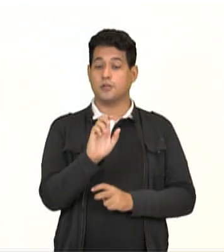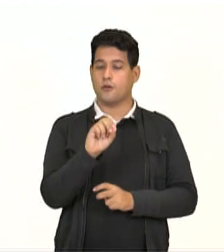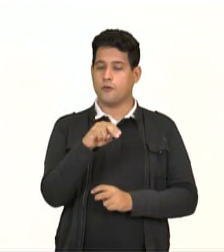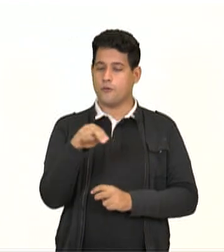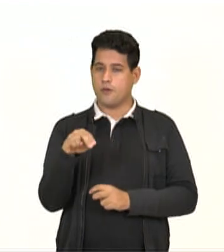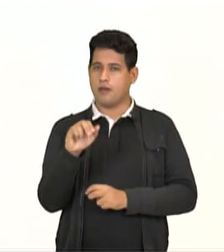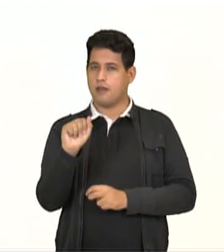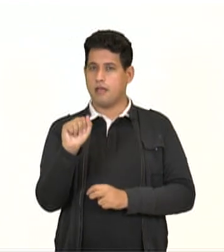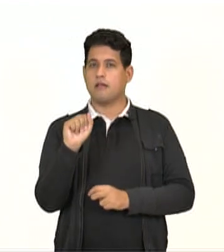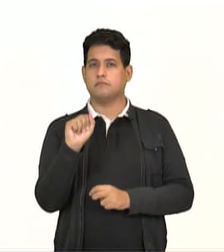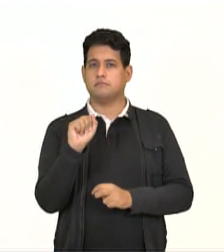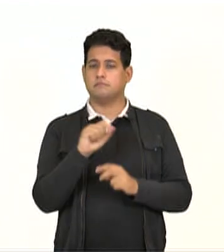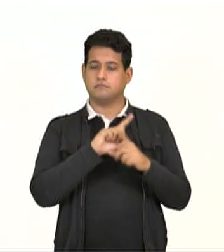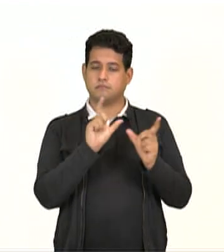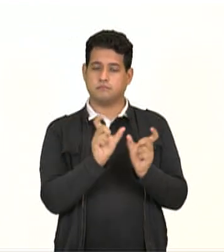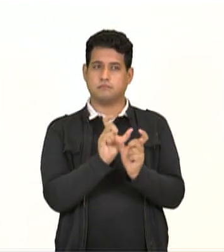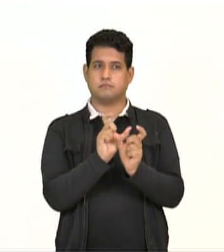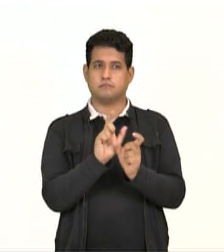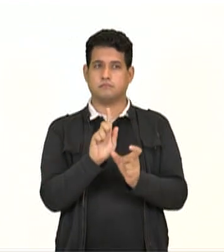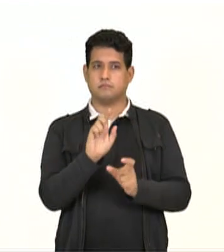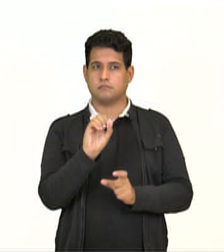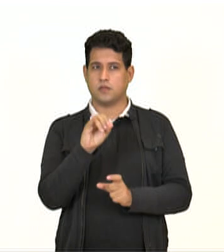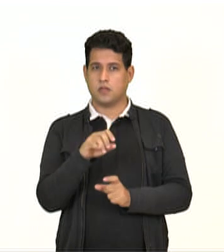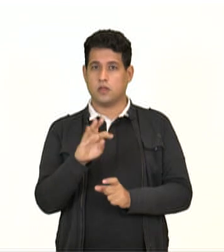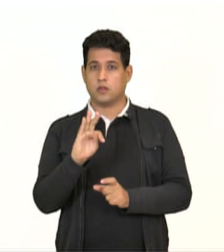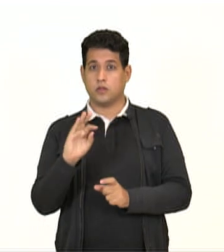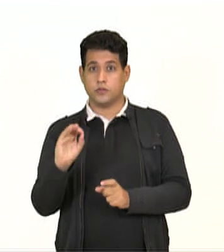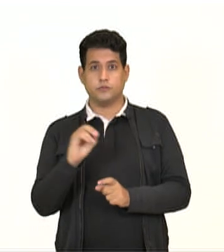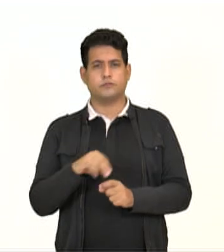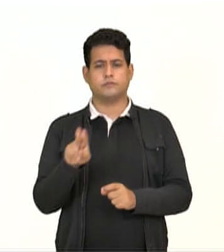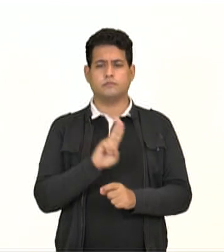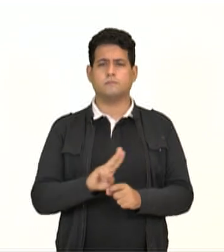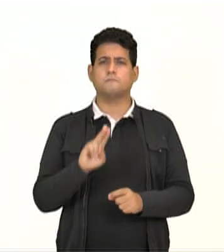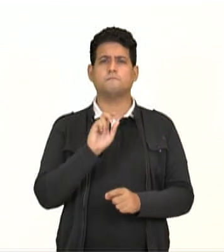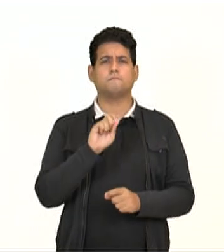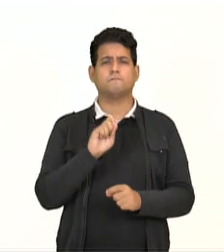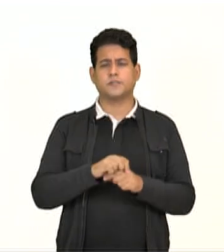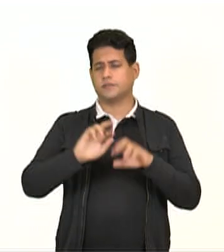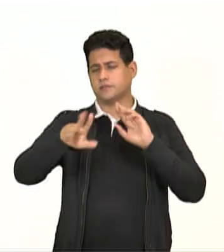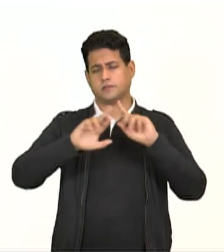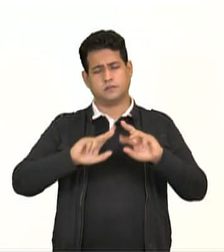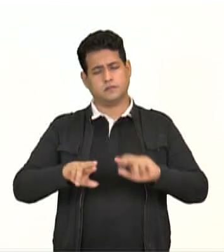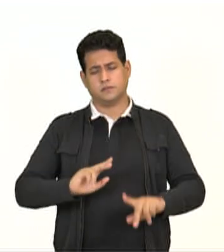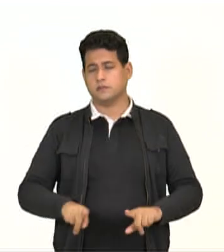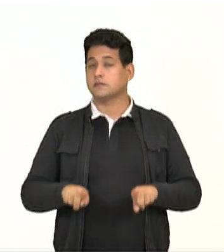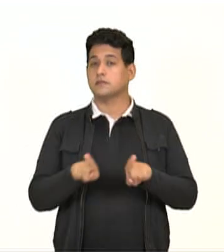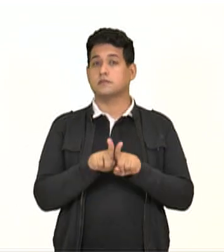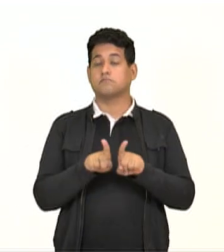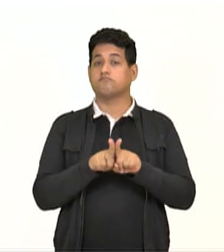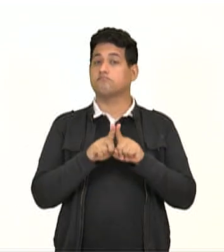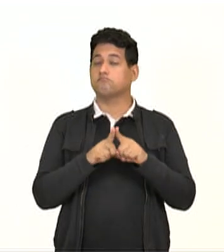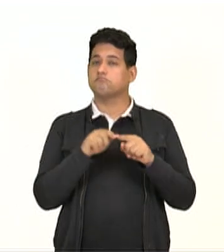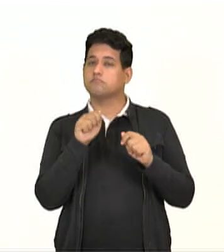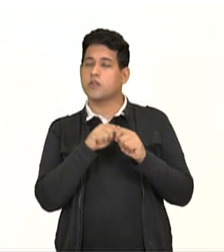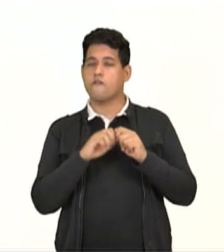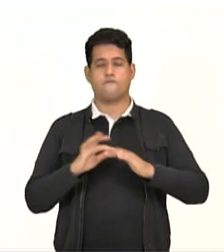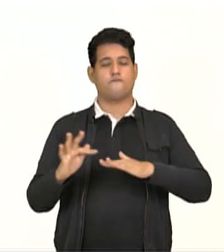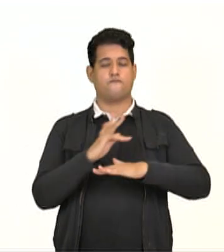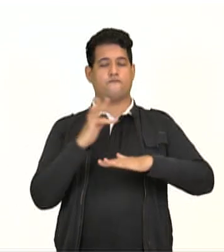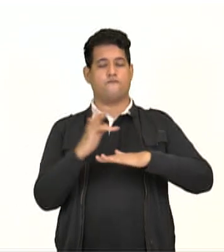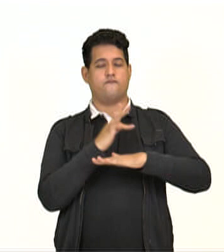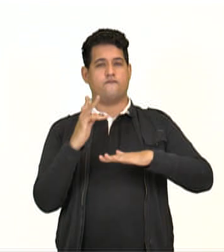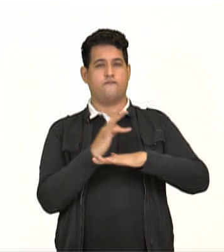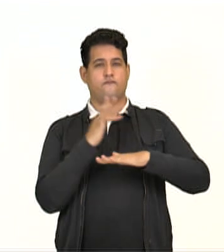short form para going to, eu uso going to em polite situations, em situações de polidez, de